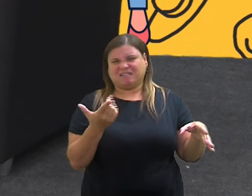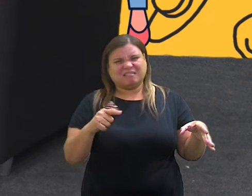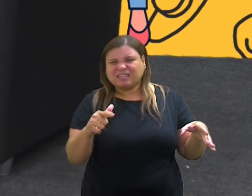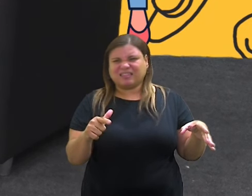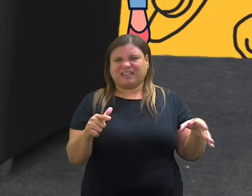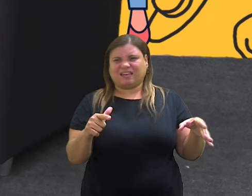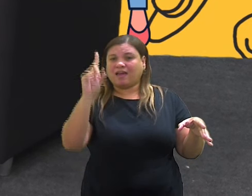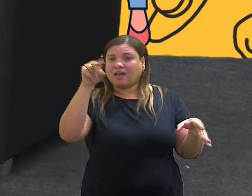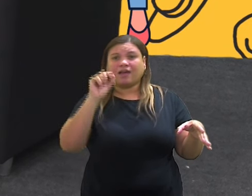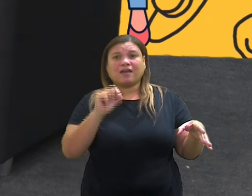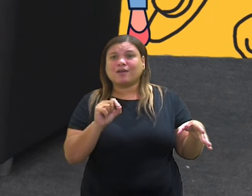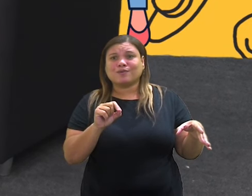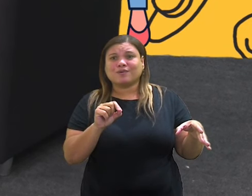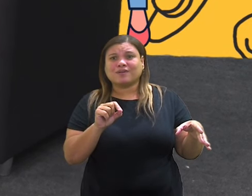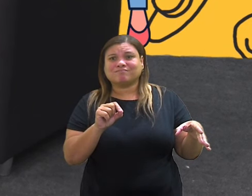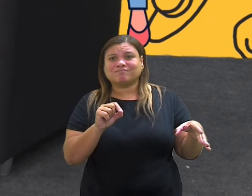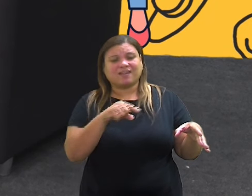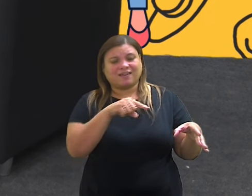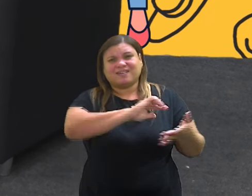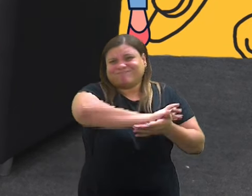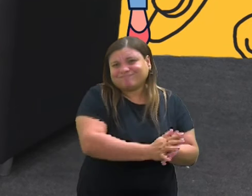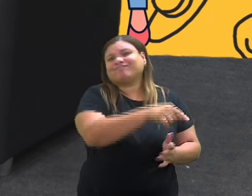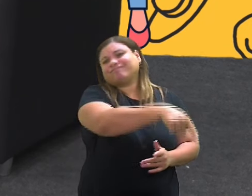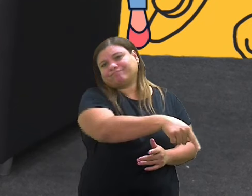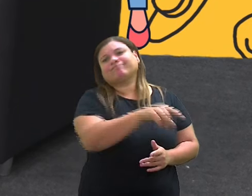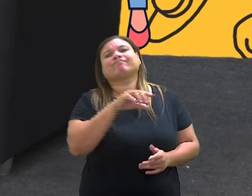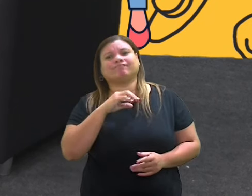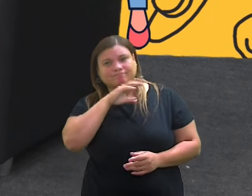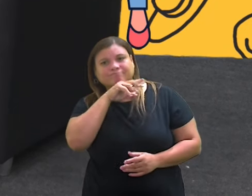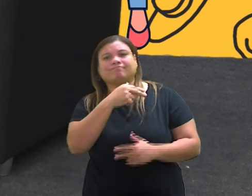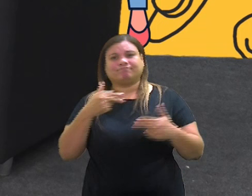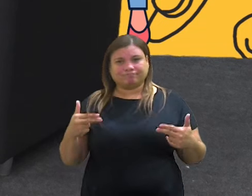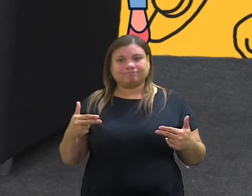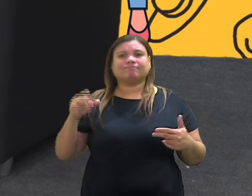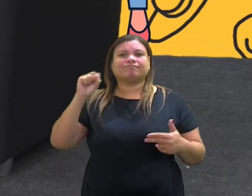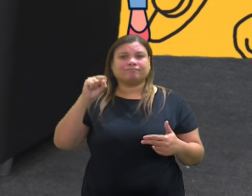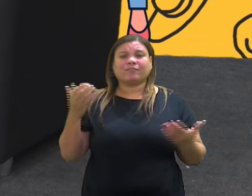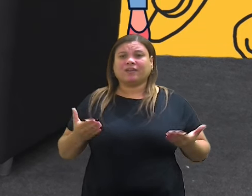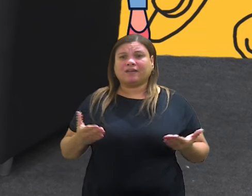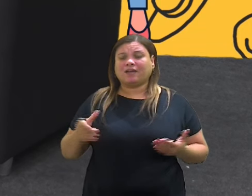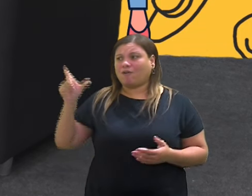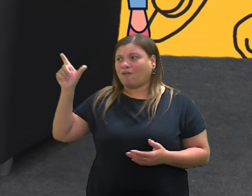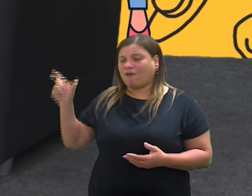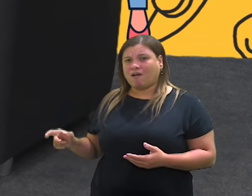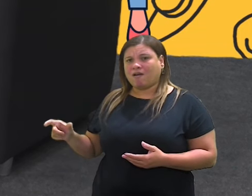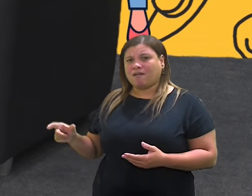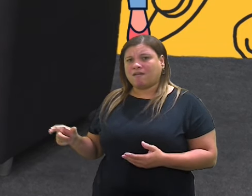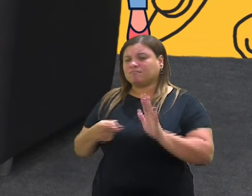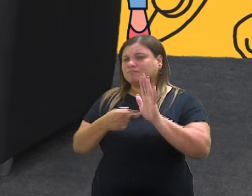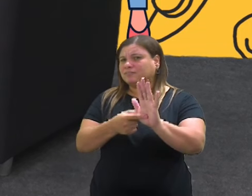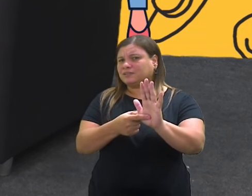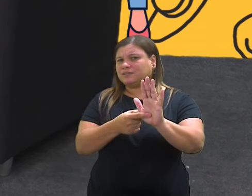intencionalmente provoque dor ou sofrimento desnecessários aos animais. Vamos começar apresentando a nossa convidada de hoje,